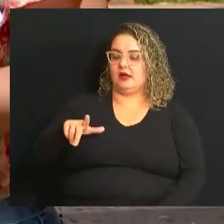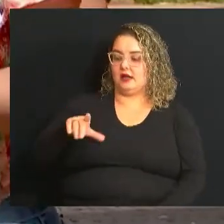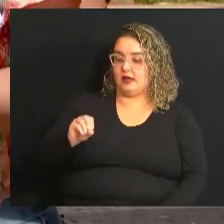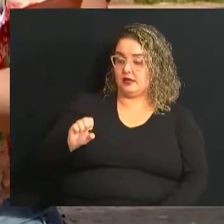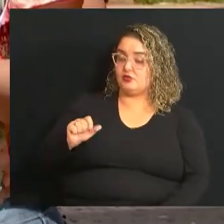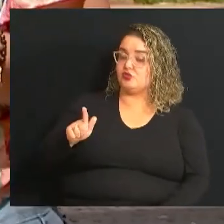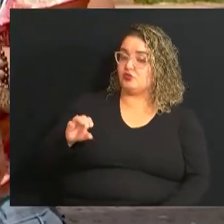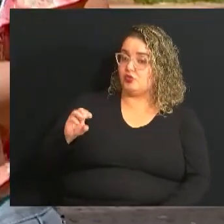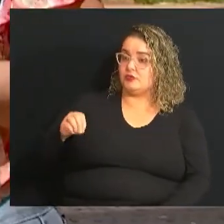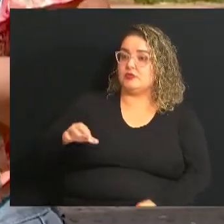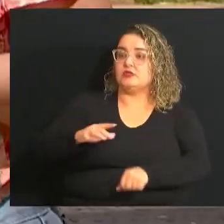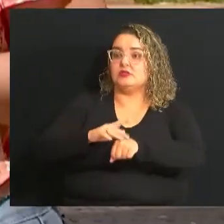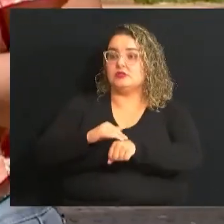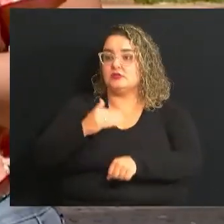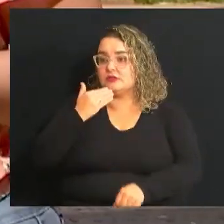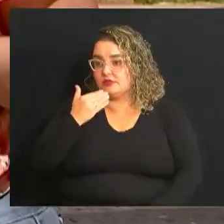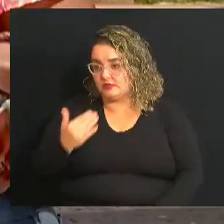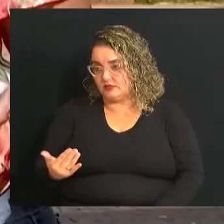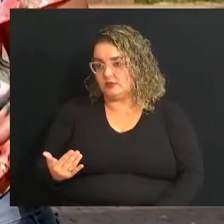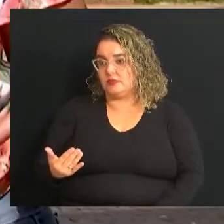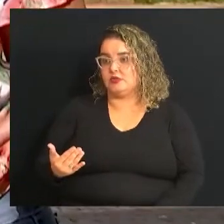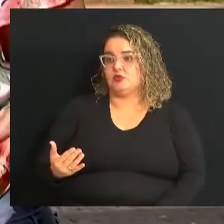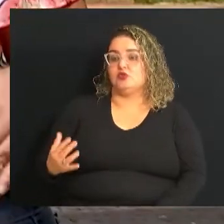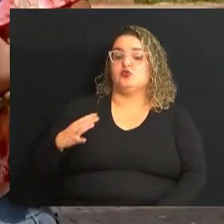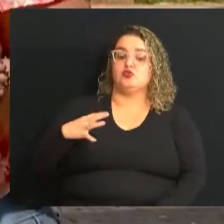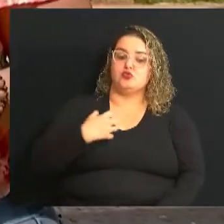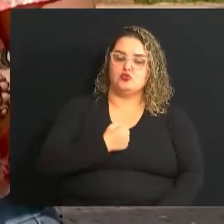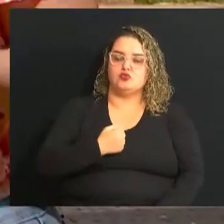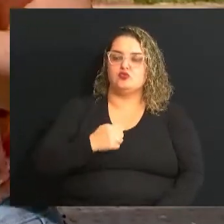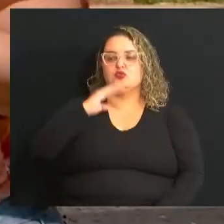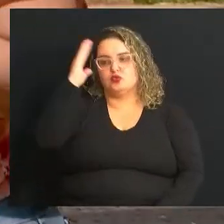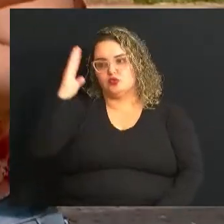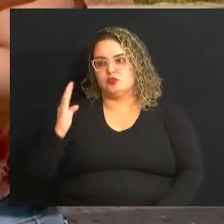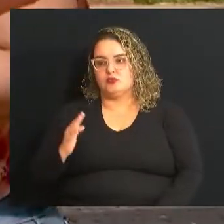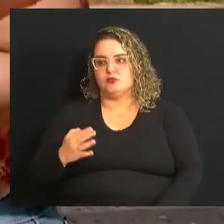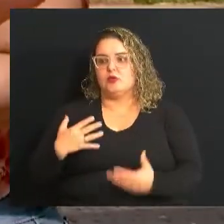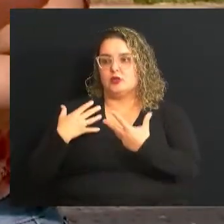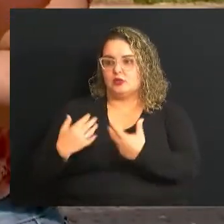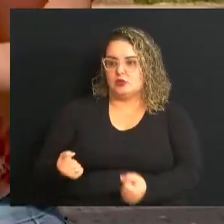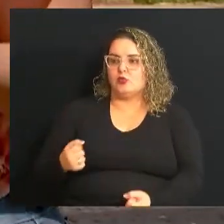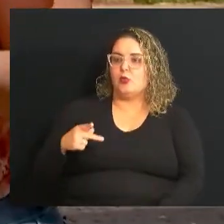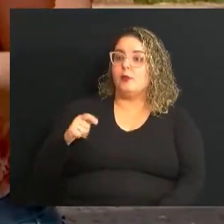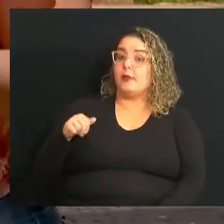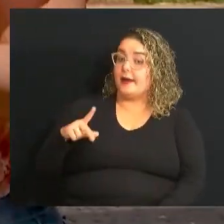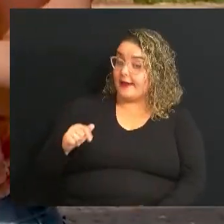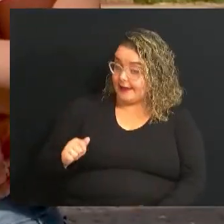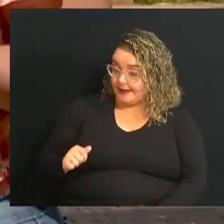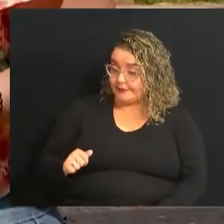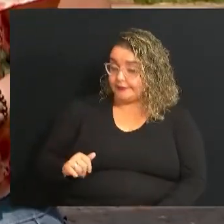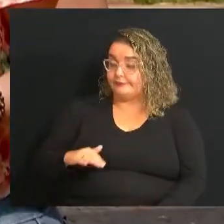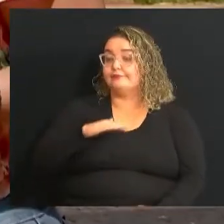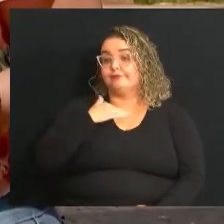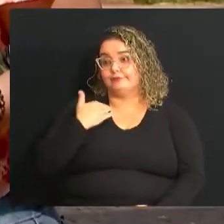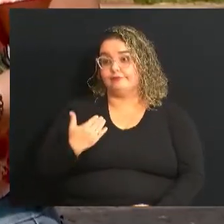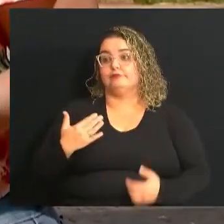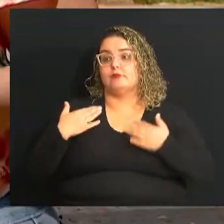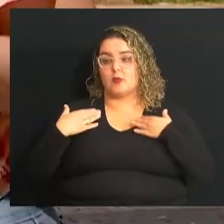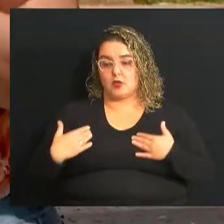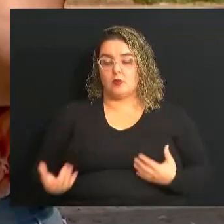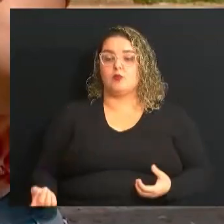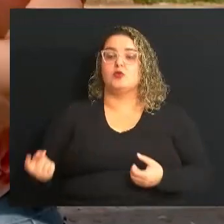Rio de Janeiro, e depois para a Itália. Uma vida ligada à música, sem grandes anotações a respeito da origem